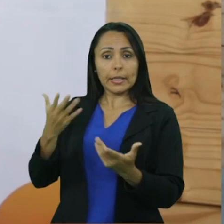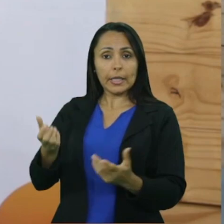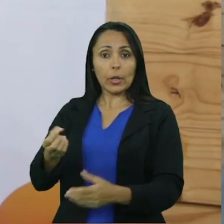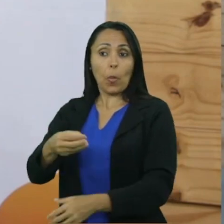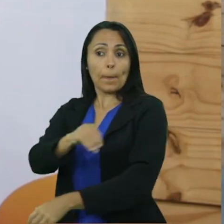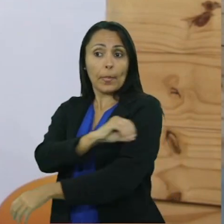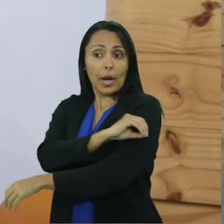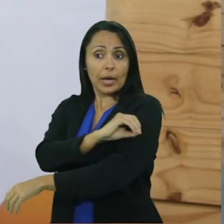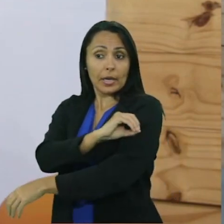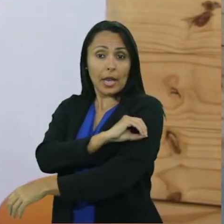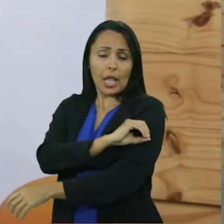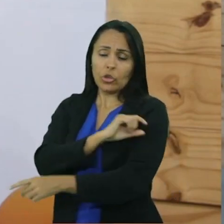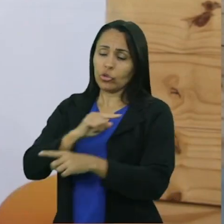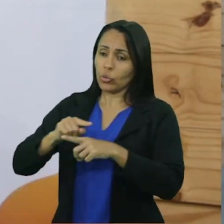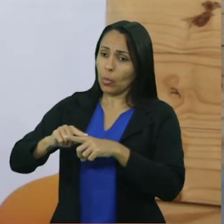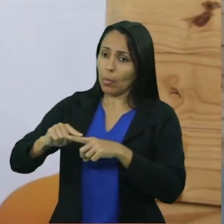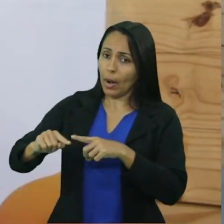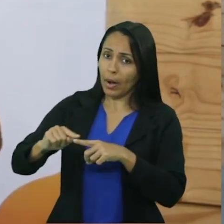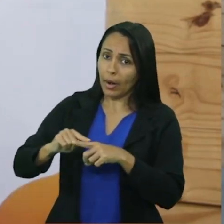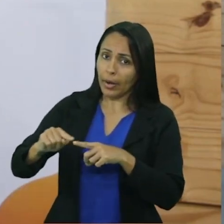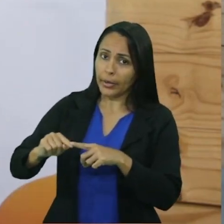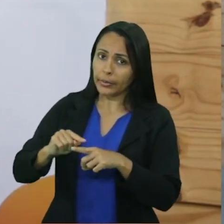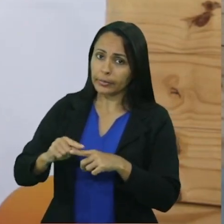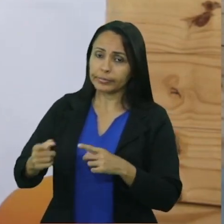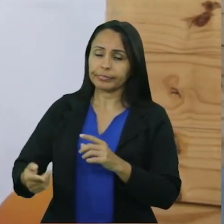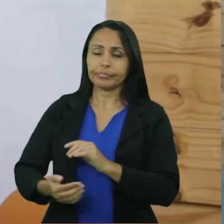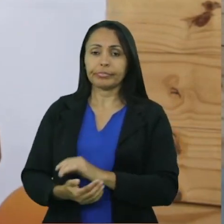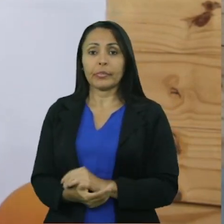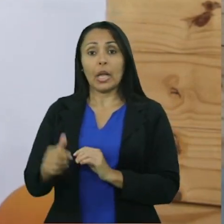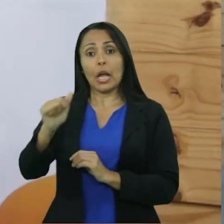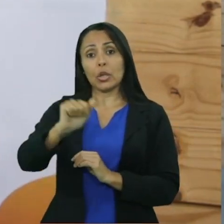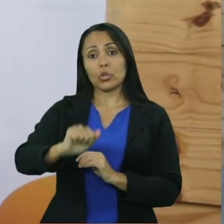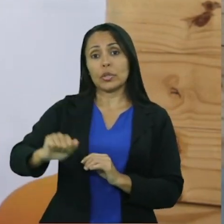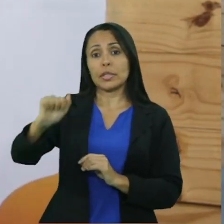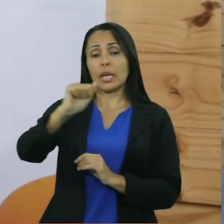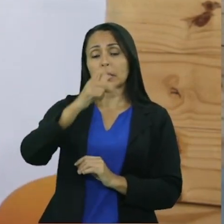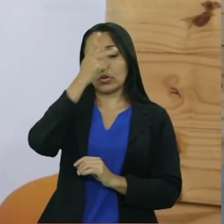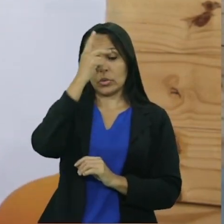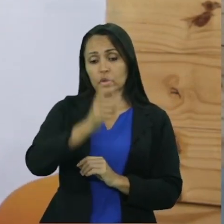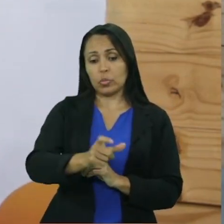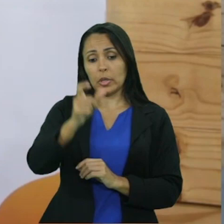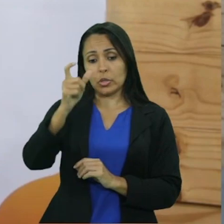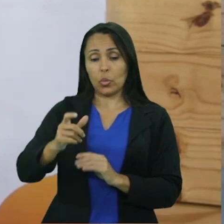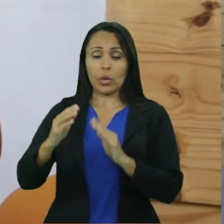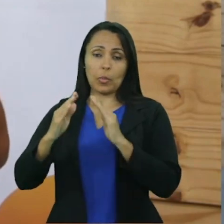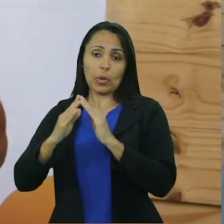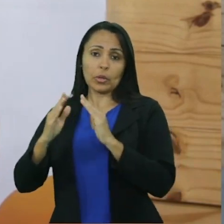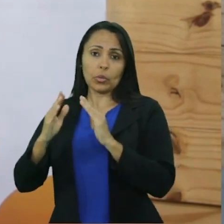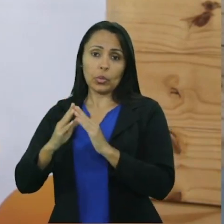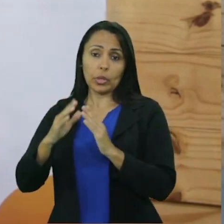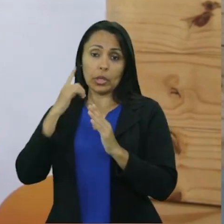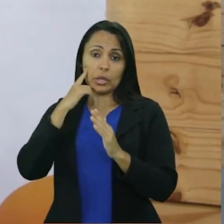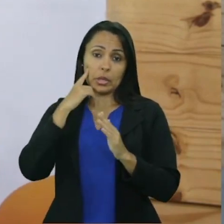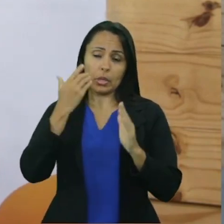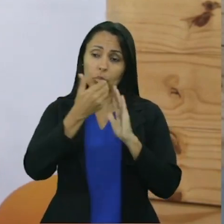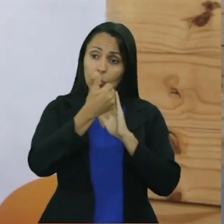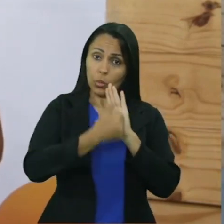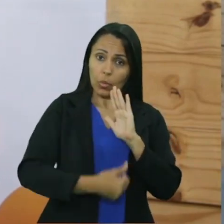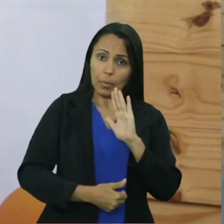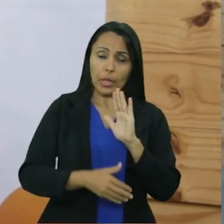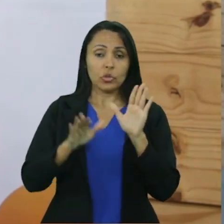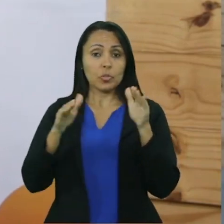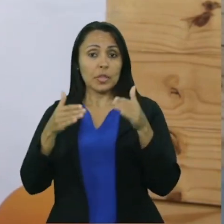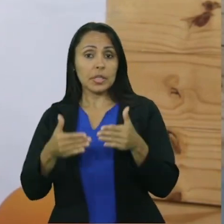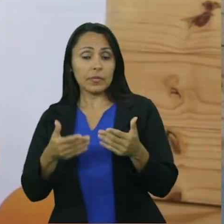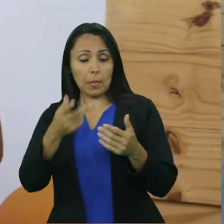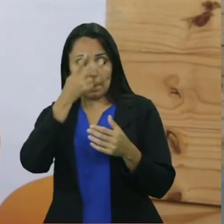comunidade para a associação de moradores, tem documentos específicos que as pessoas responsáveis